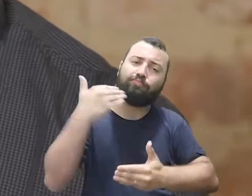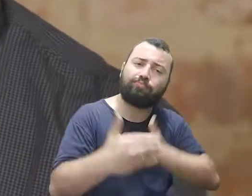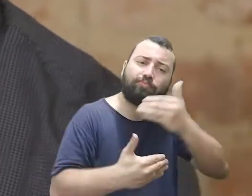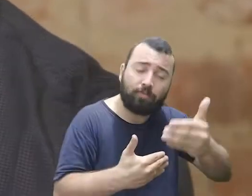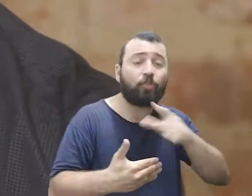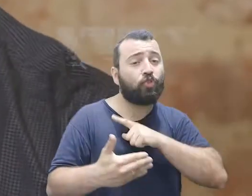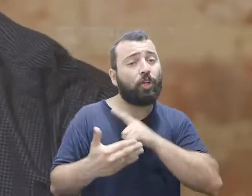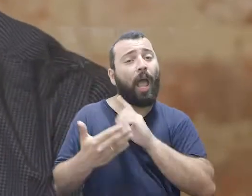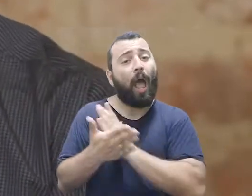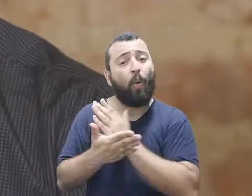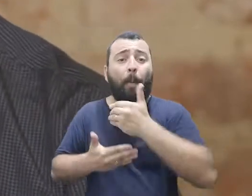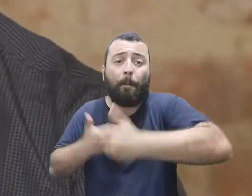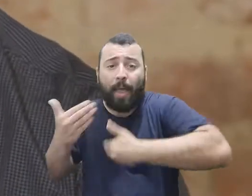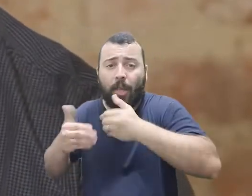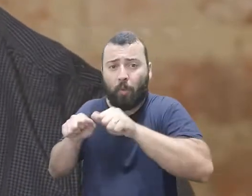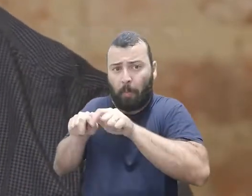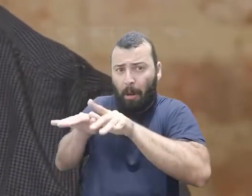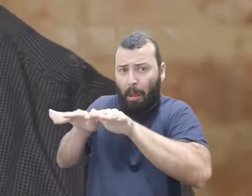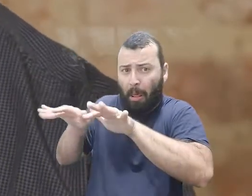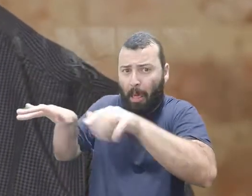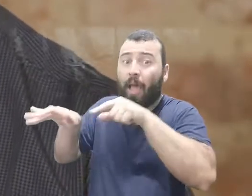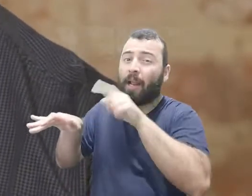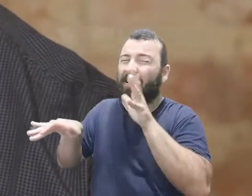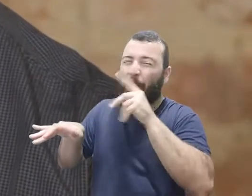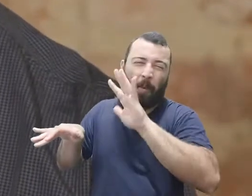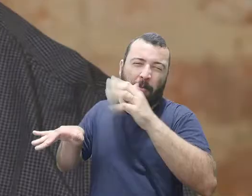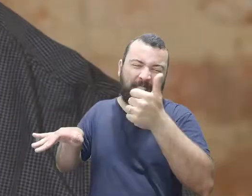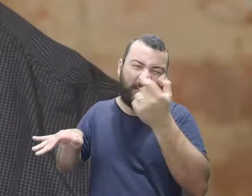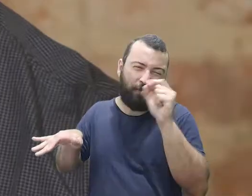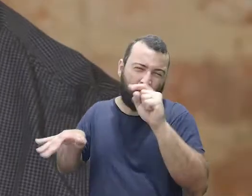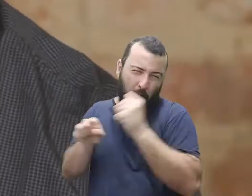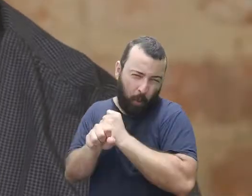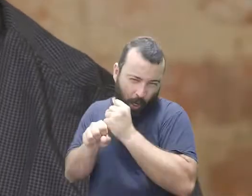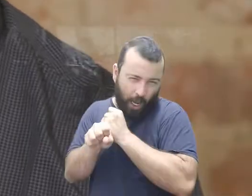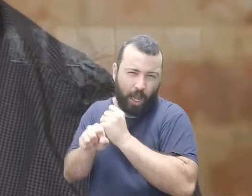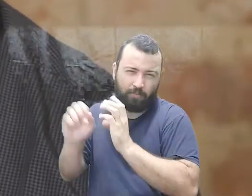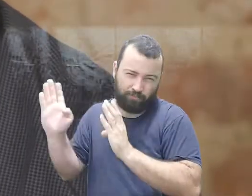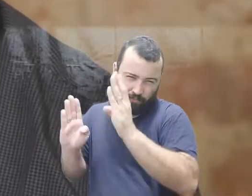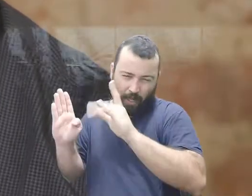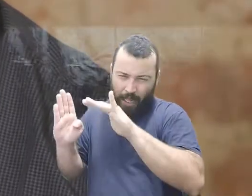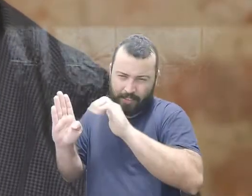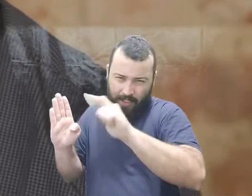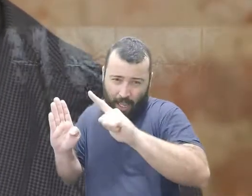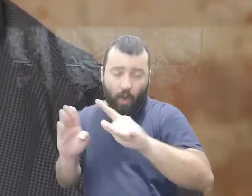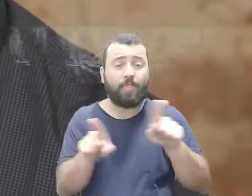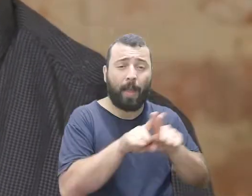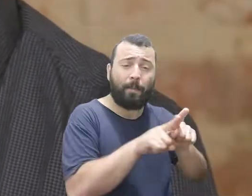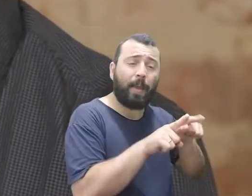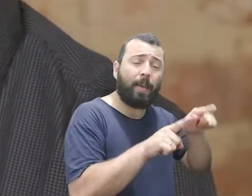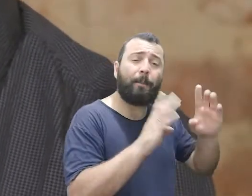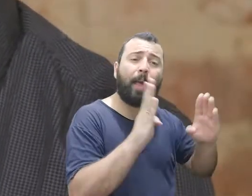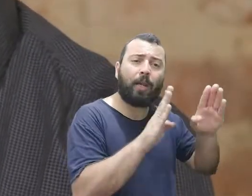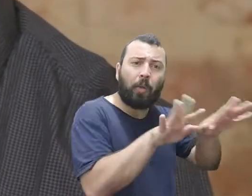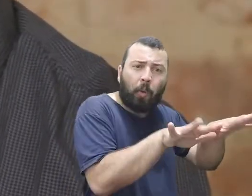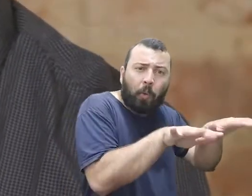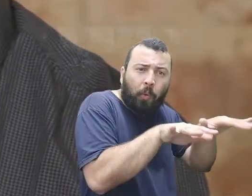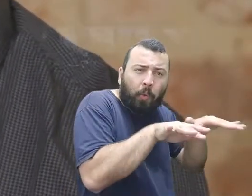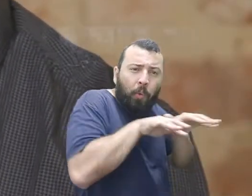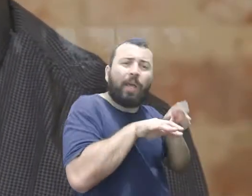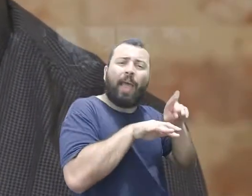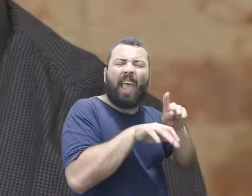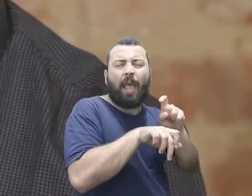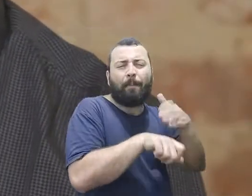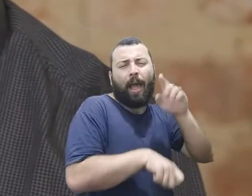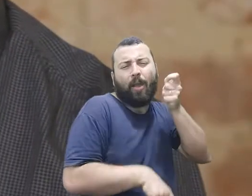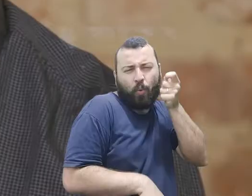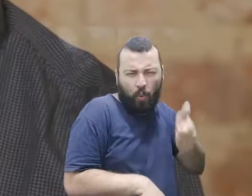com períodos de avanço que duram cerca de 120 mil anos, que definem um período glacial, e períodos de recuo, que são mais